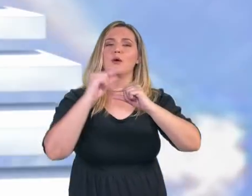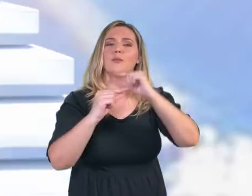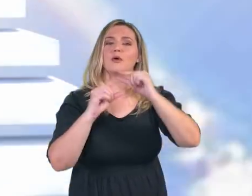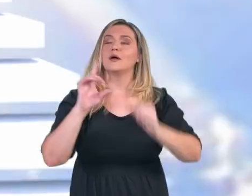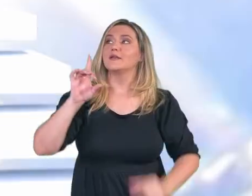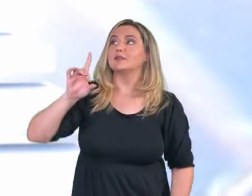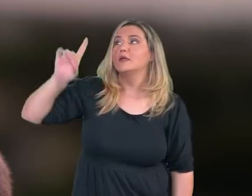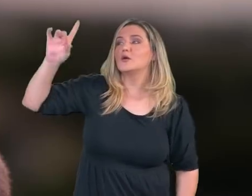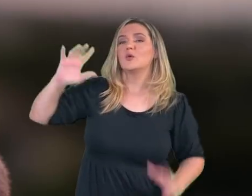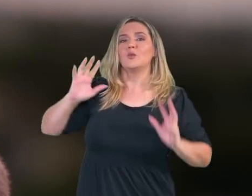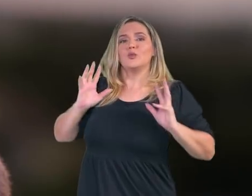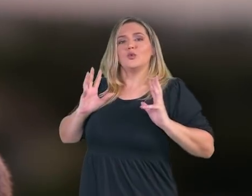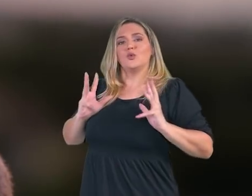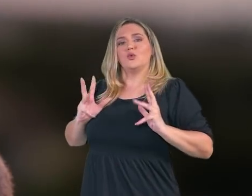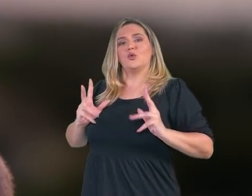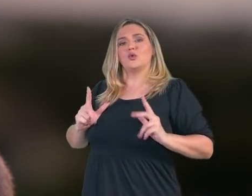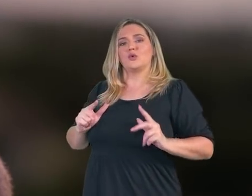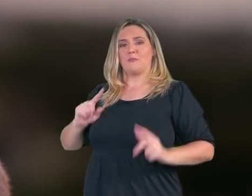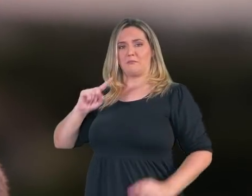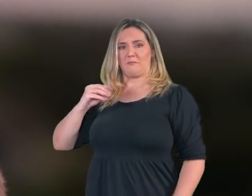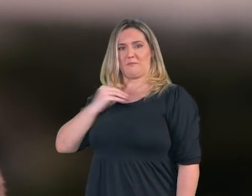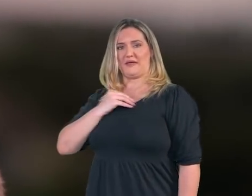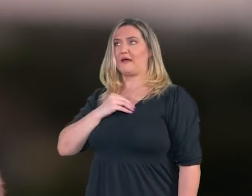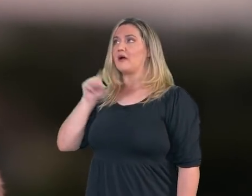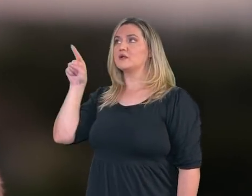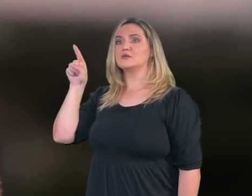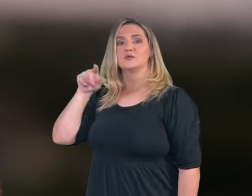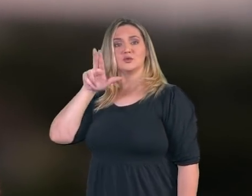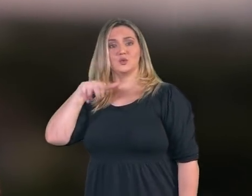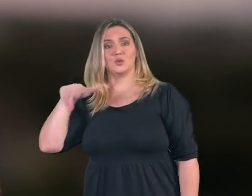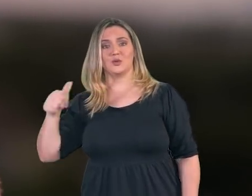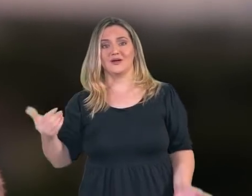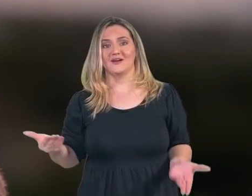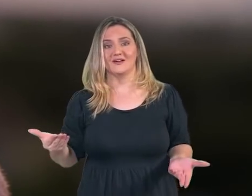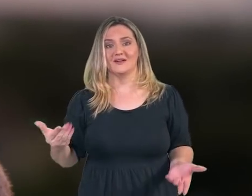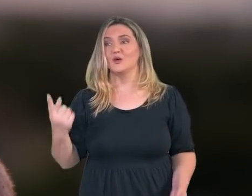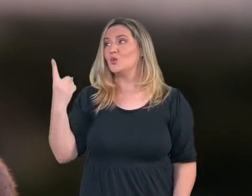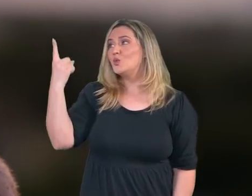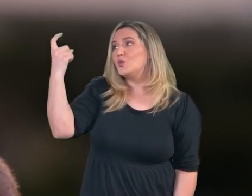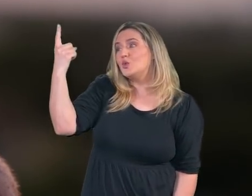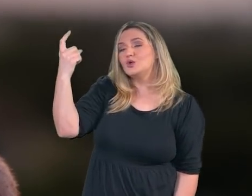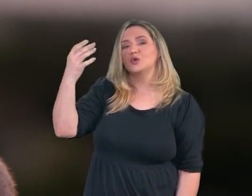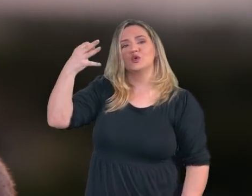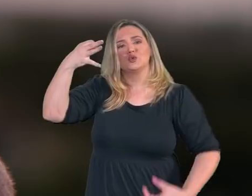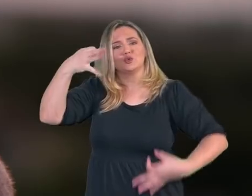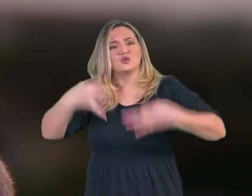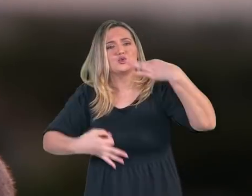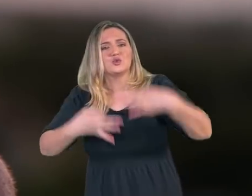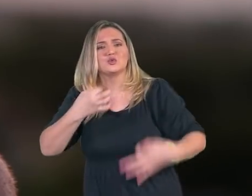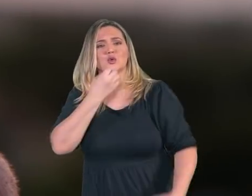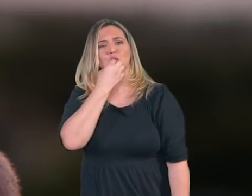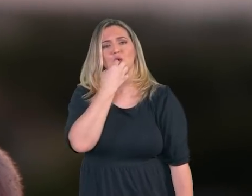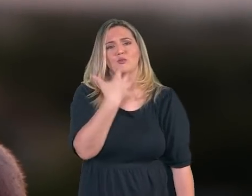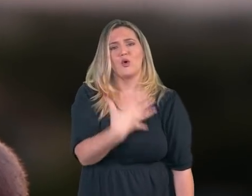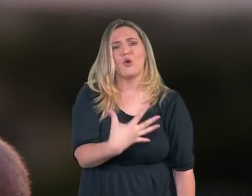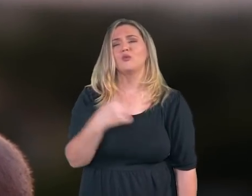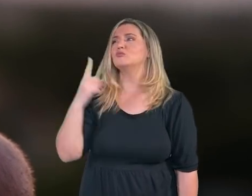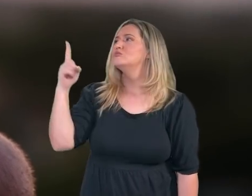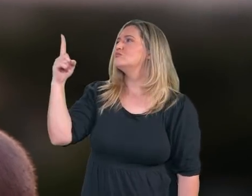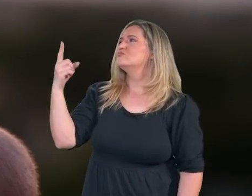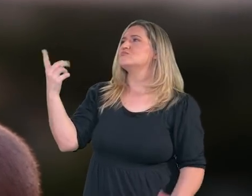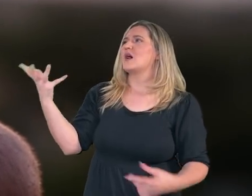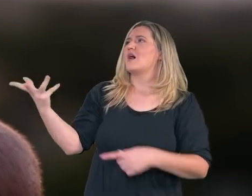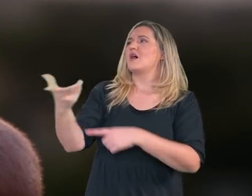contaminado pelo pecado. Somente Deus, contudo, é perfeitamente justo e bom. Deus é o exemplo máximo de bondade